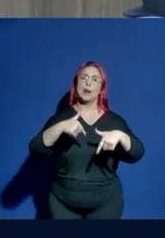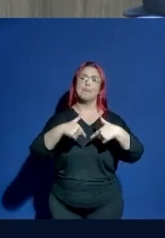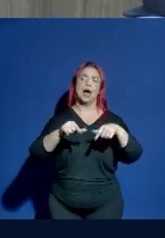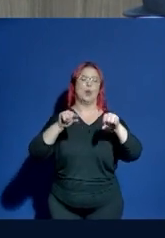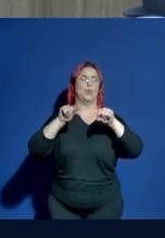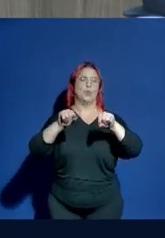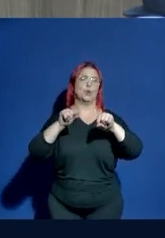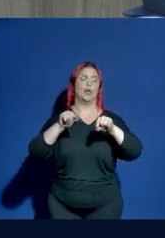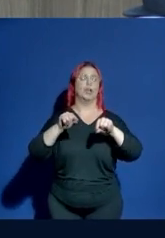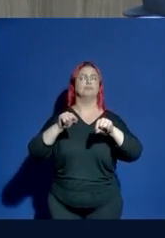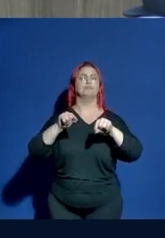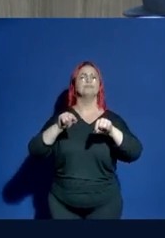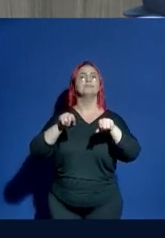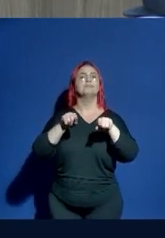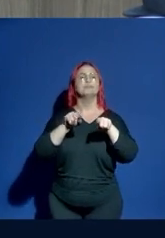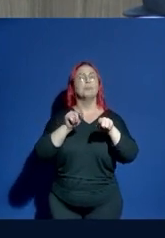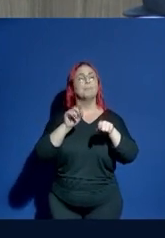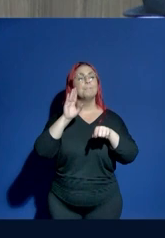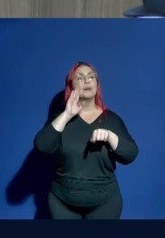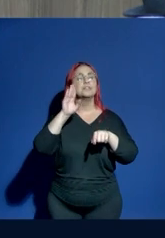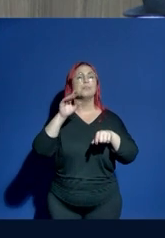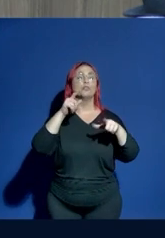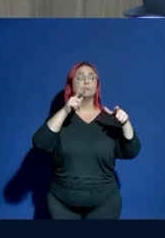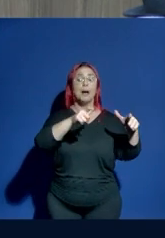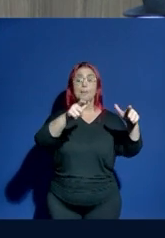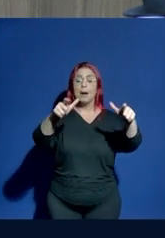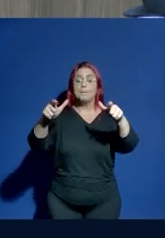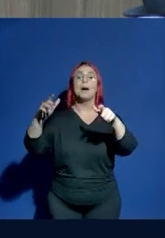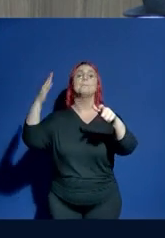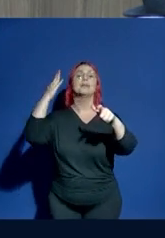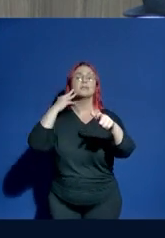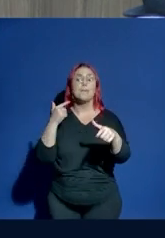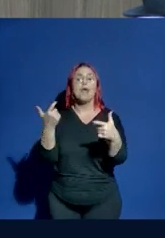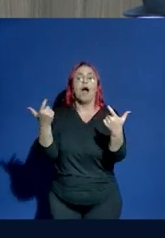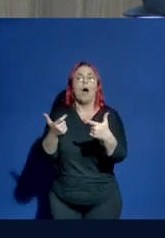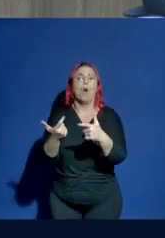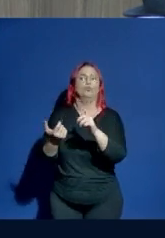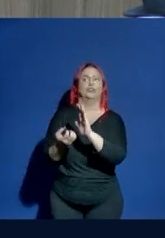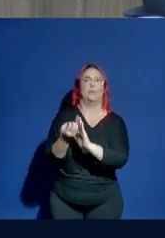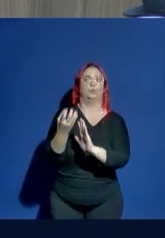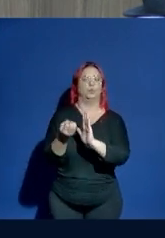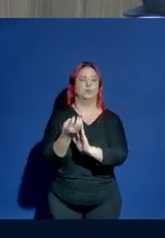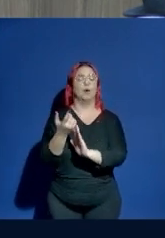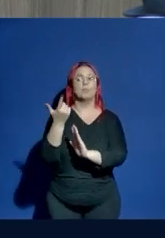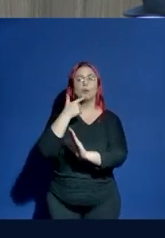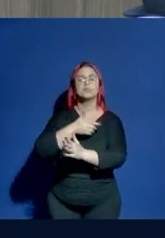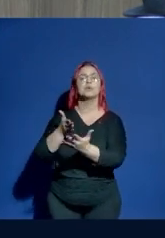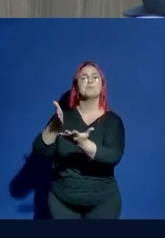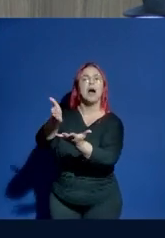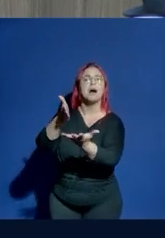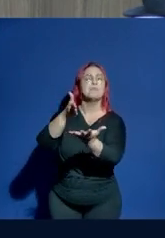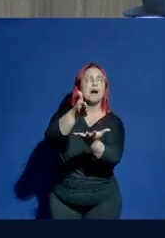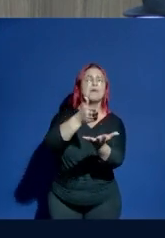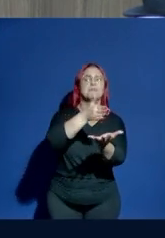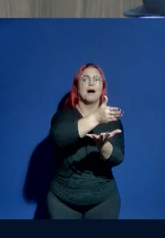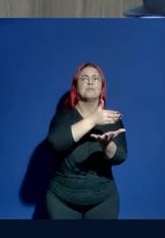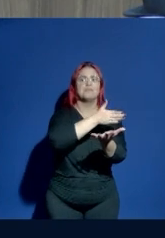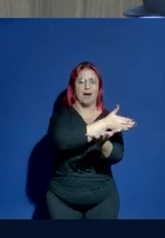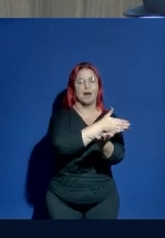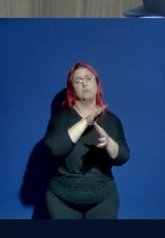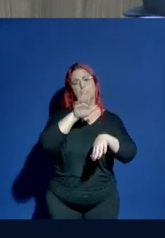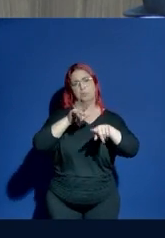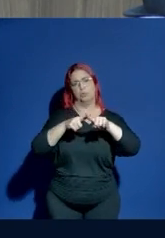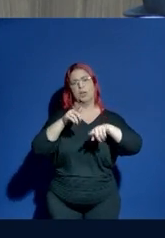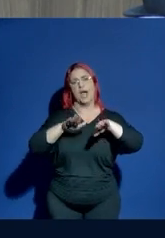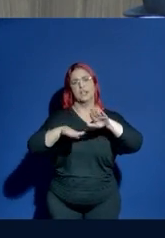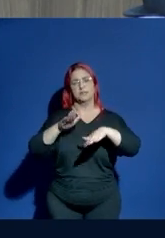muito grande de certificar e rastrear a cadeia produtiva, para que a gente possa acessar esses mercados que são mais